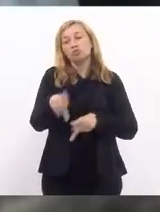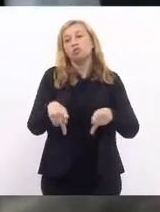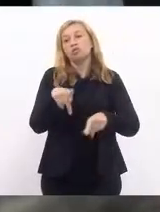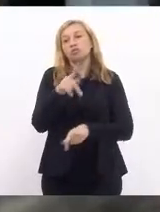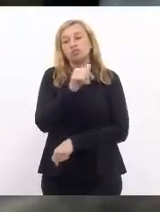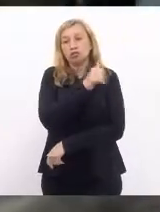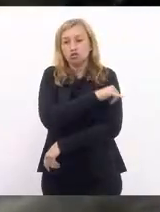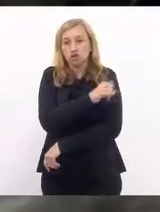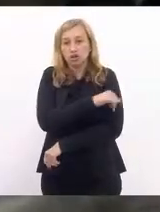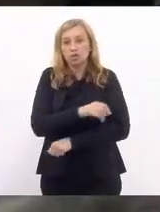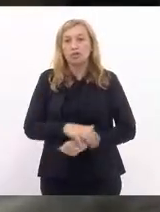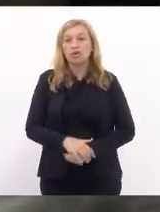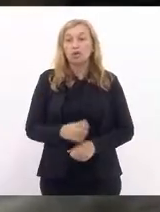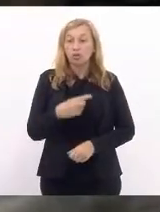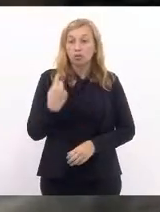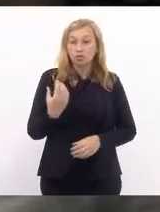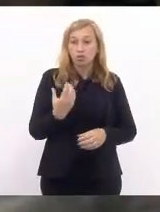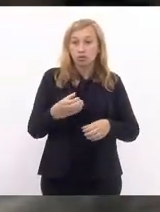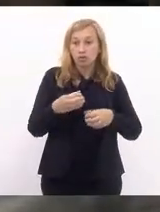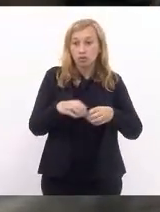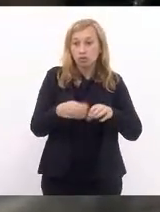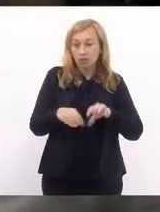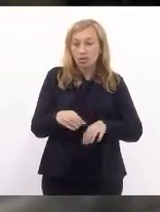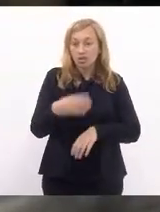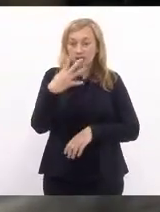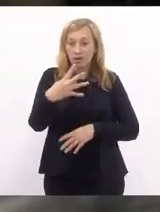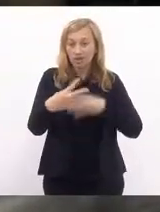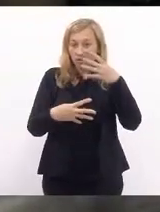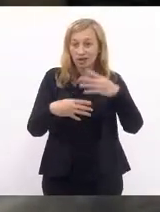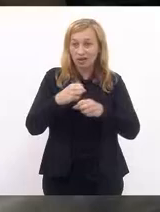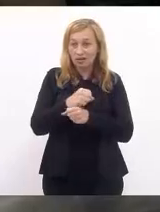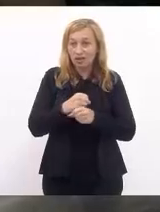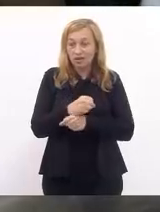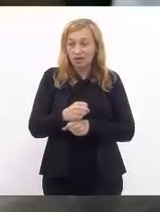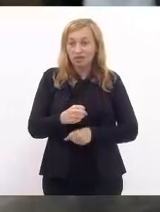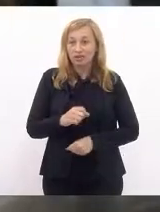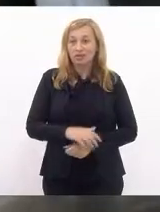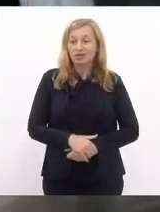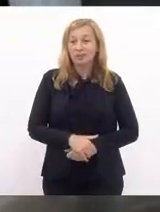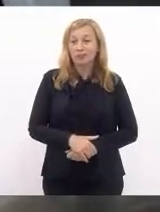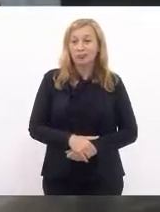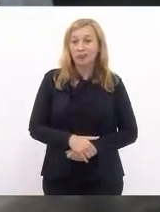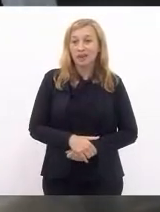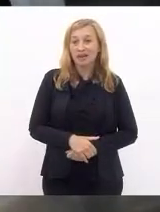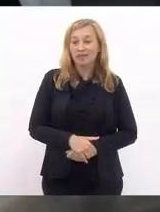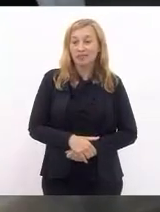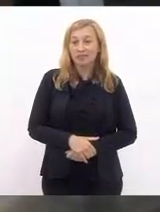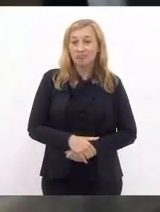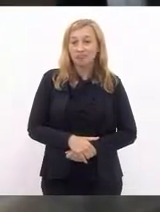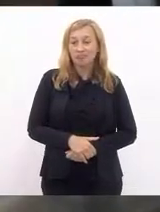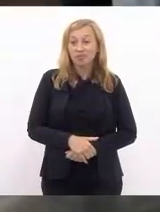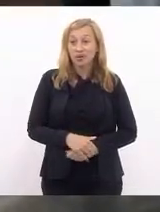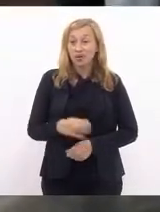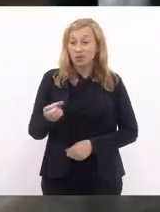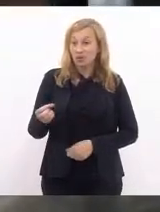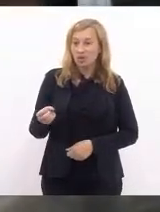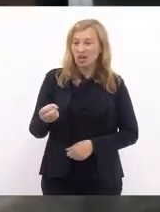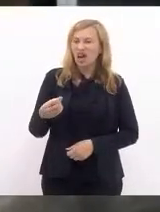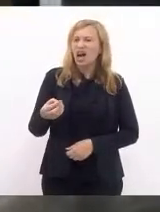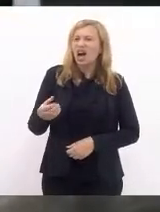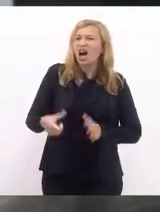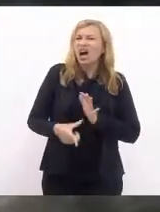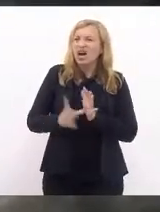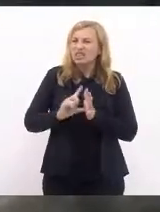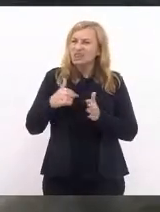povo do Rio de Janeiro o nosso concurso de quatro em quatro anos nunca esqueço logo logo recém-eleito antes do